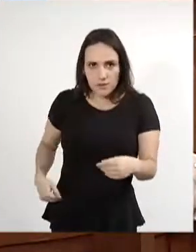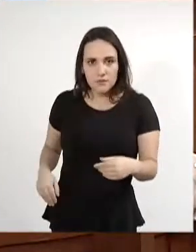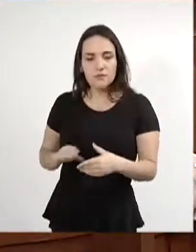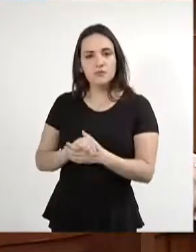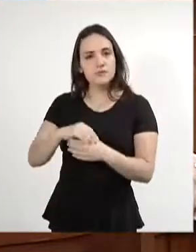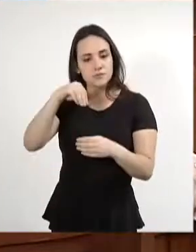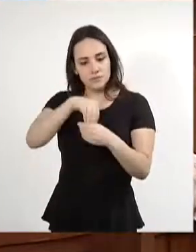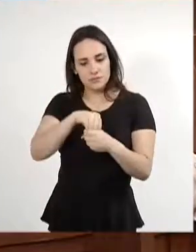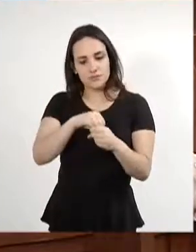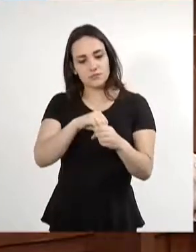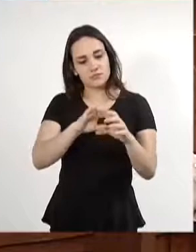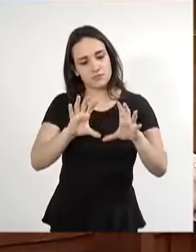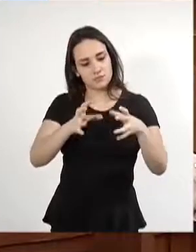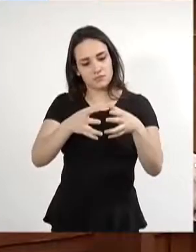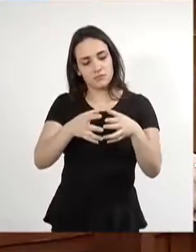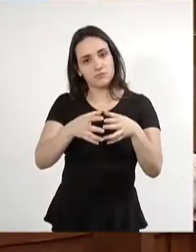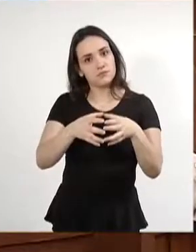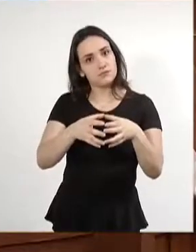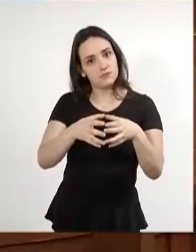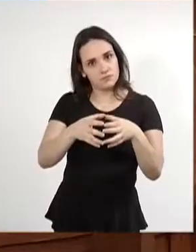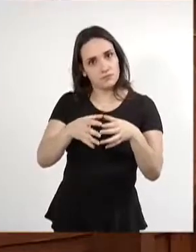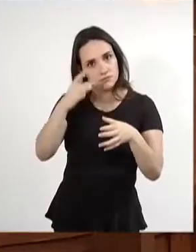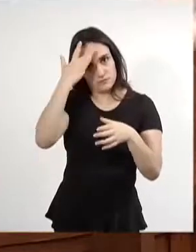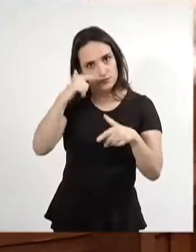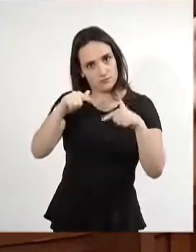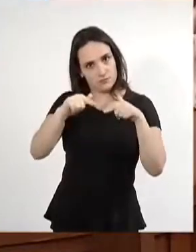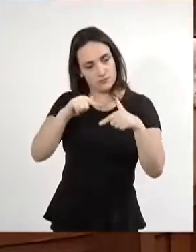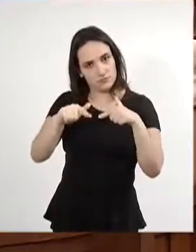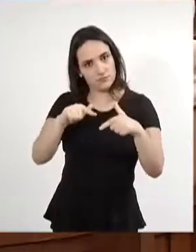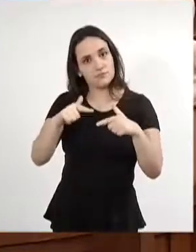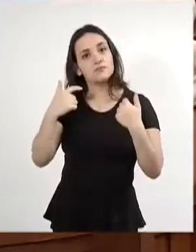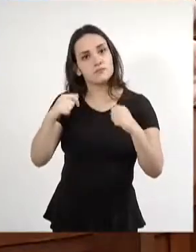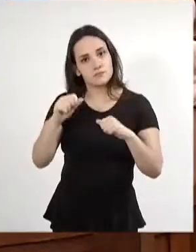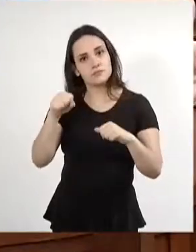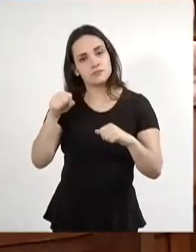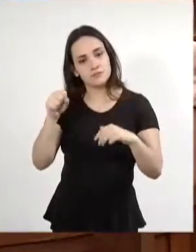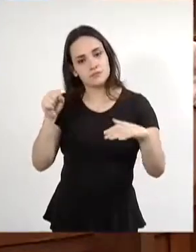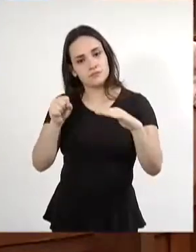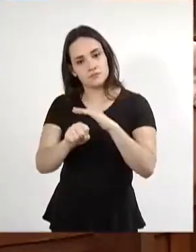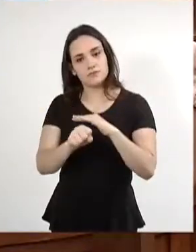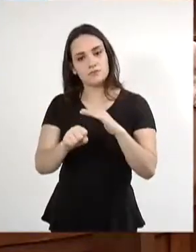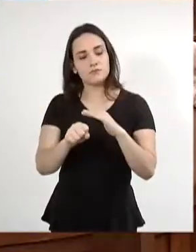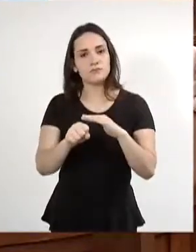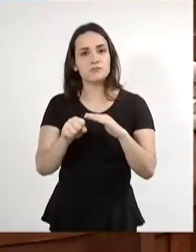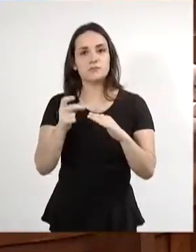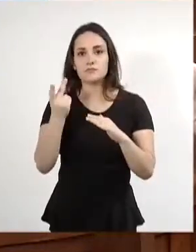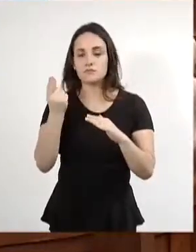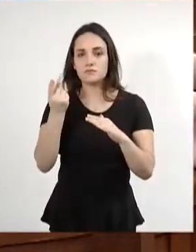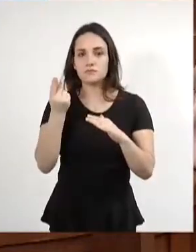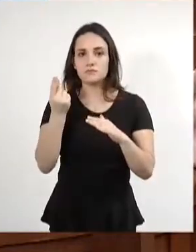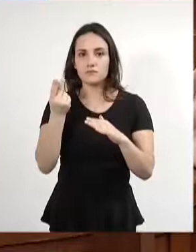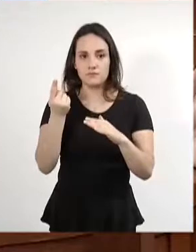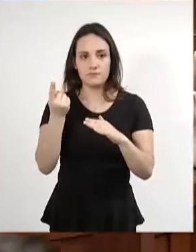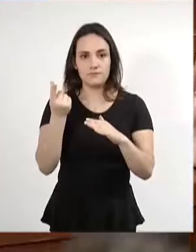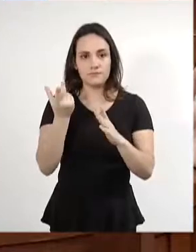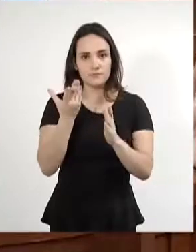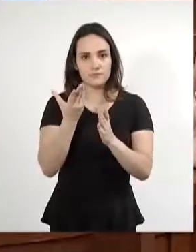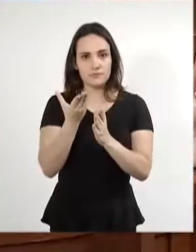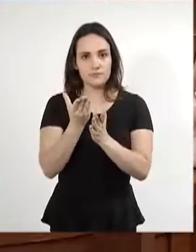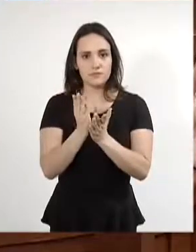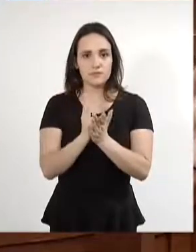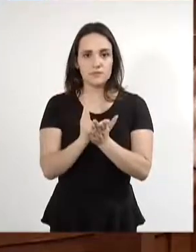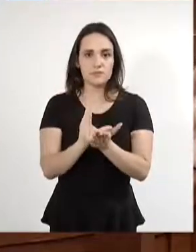sua atribuição, colocar recursos para o